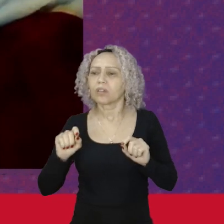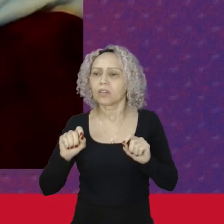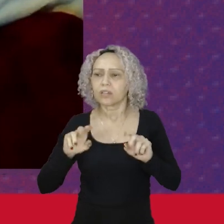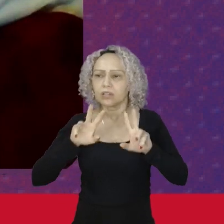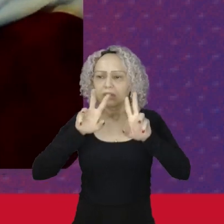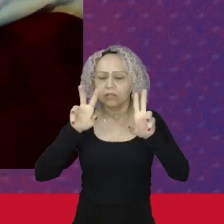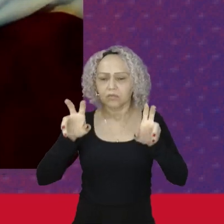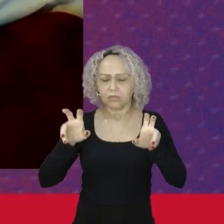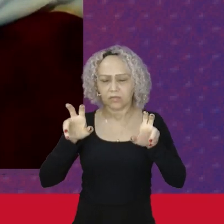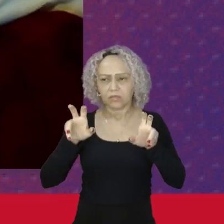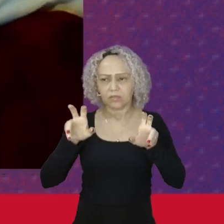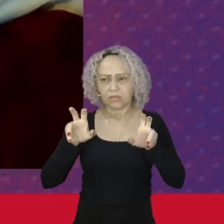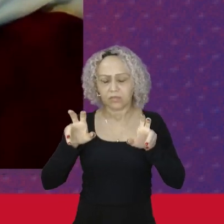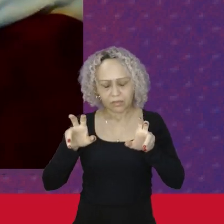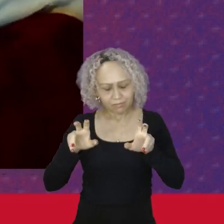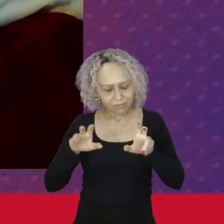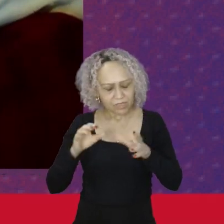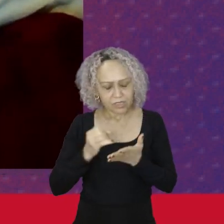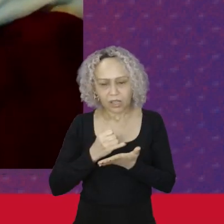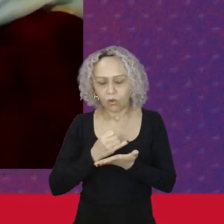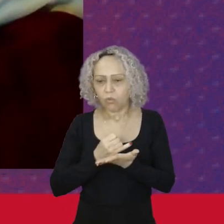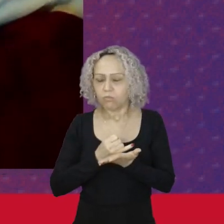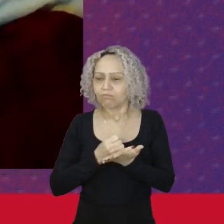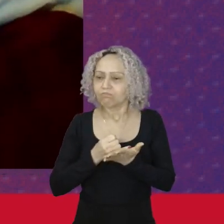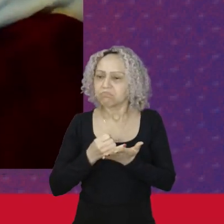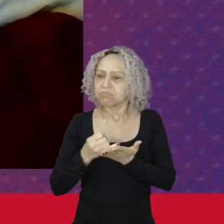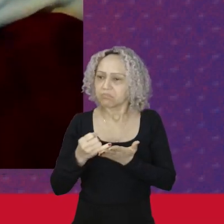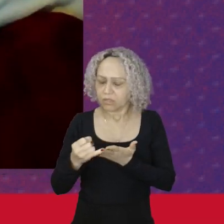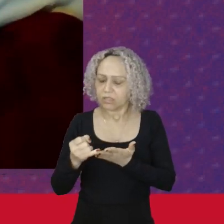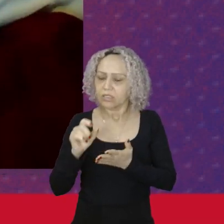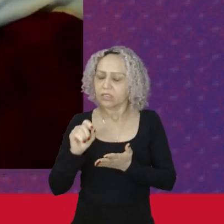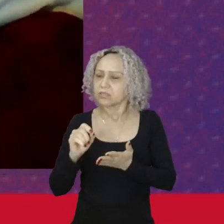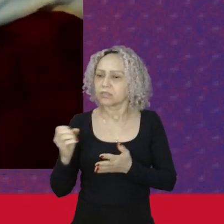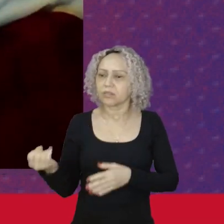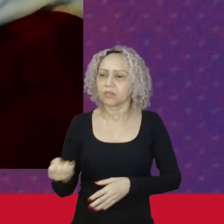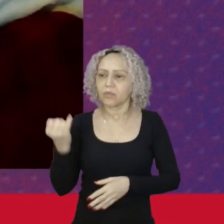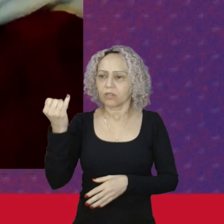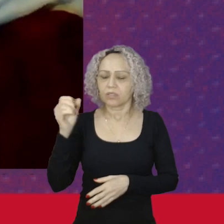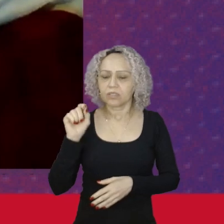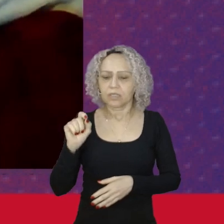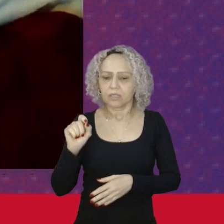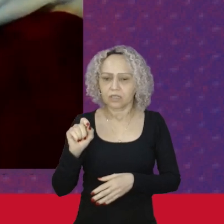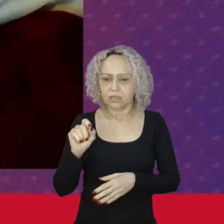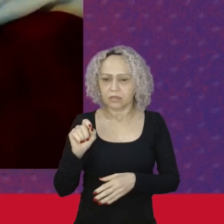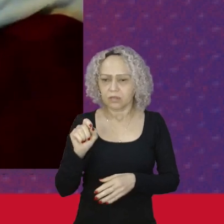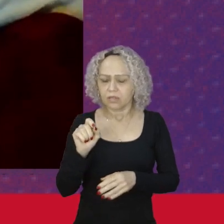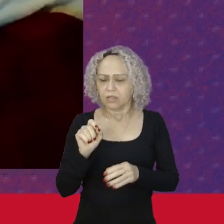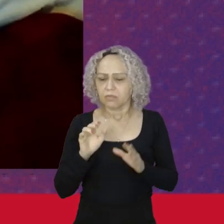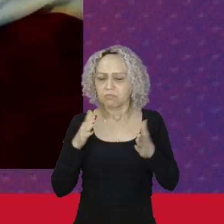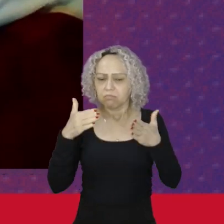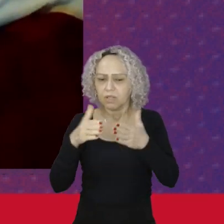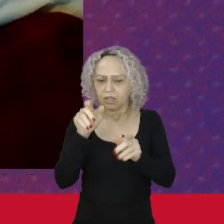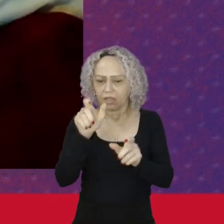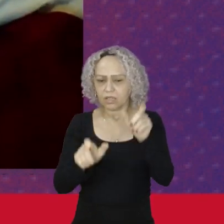alguns temas introdutórios para a questão das pessoas com deficiência